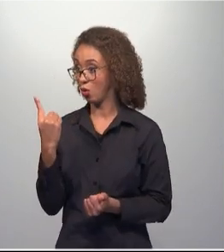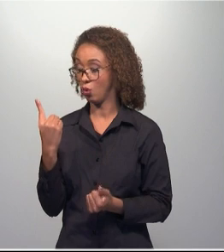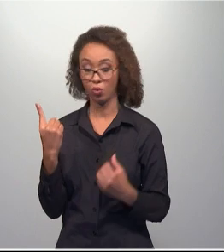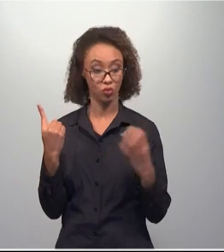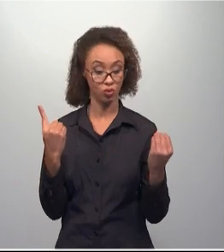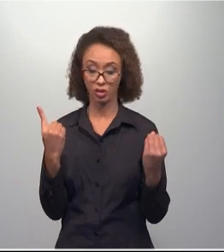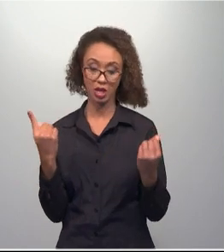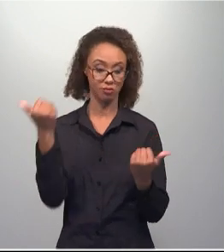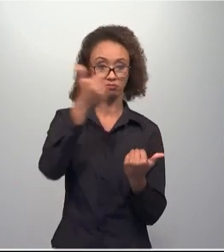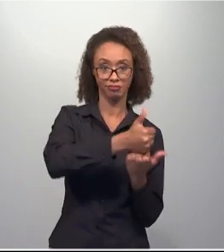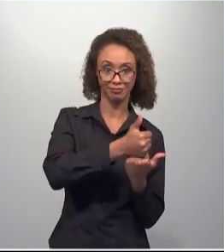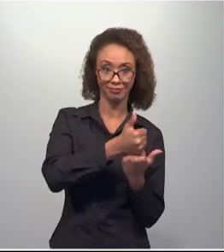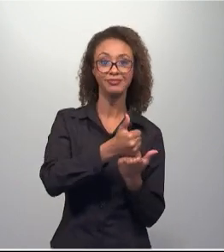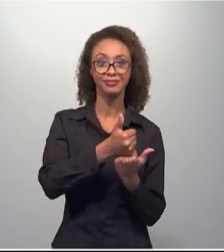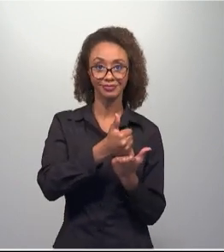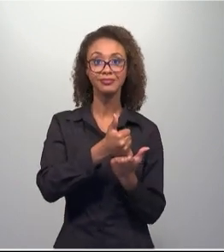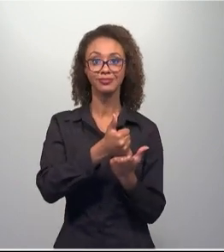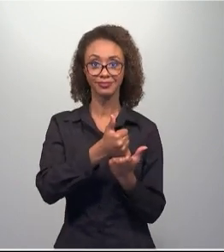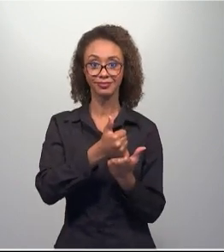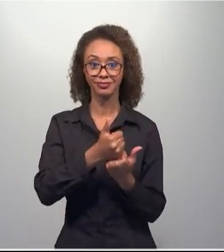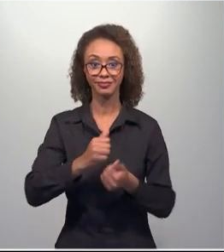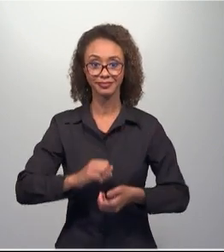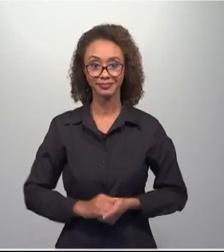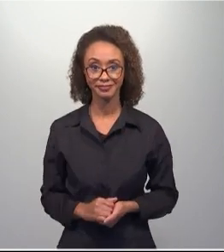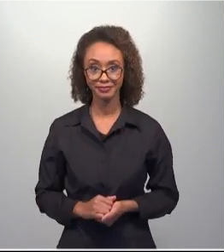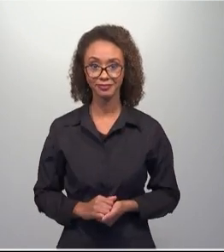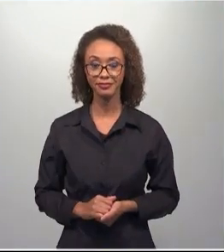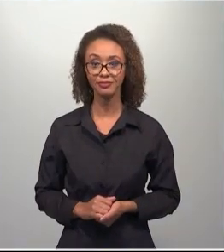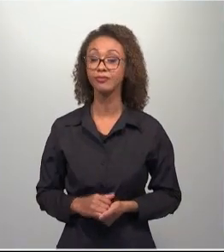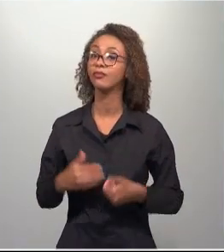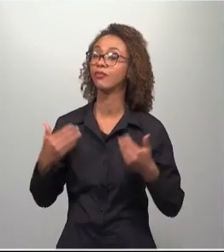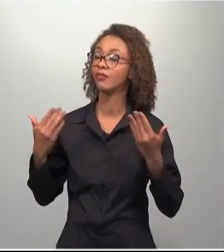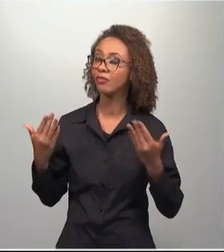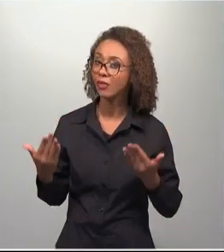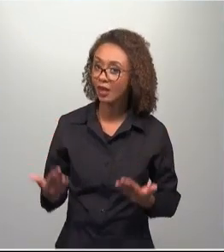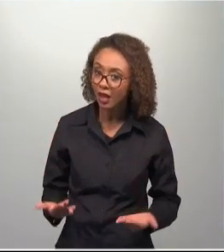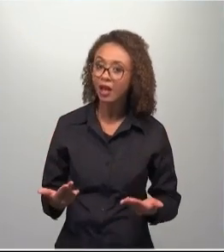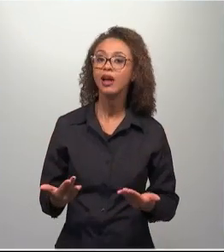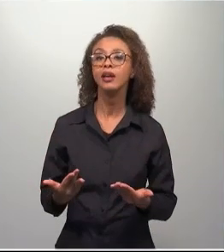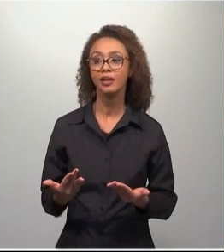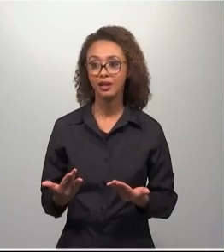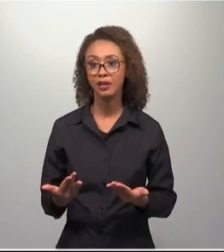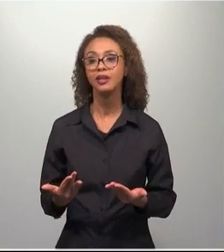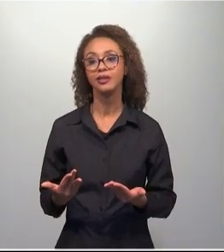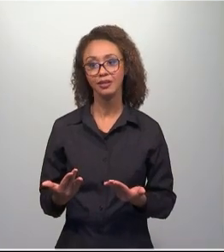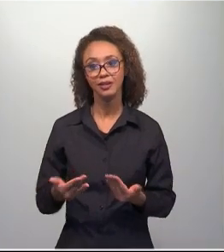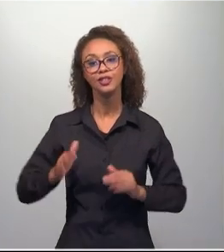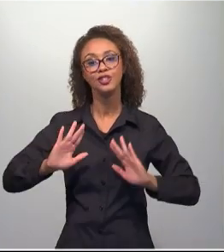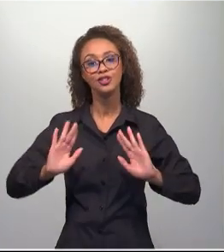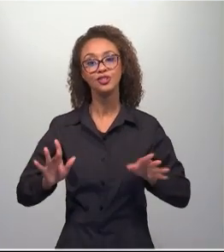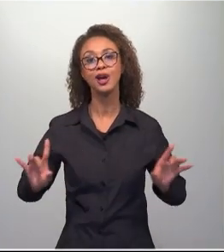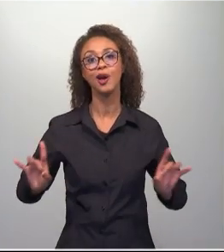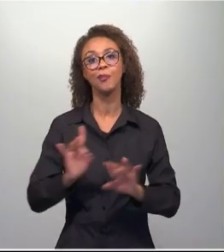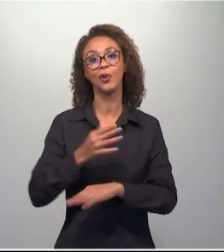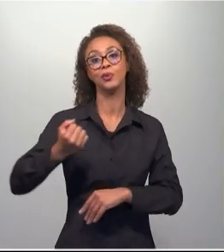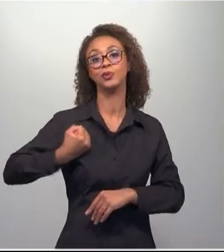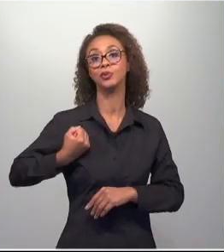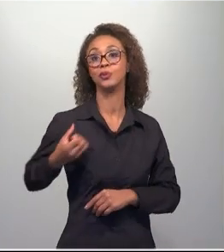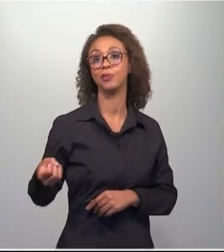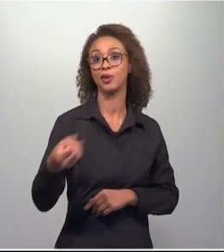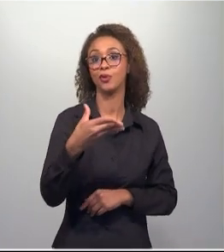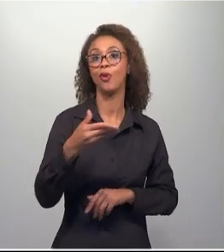agora o complemento dois nesse número e aí tenho então um novo número para poder